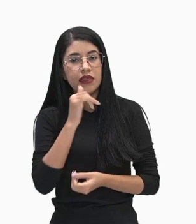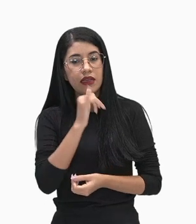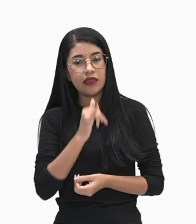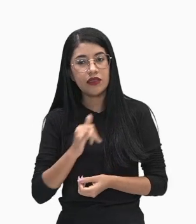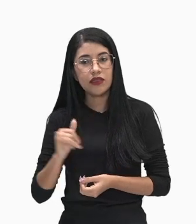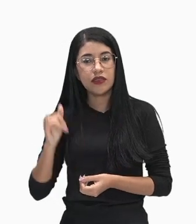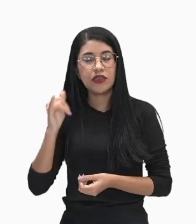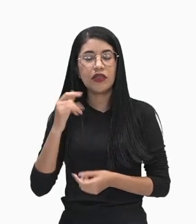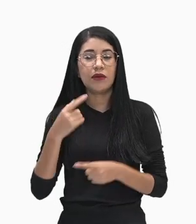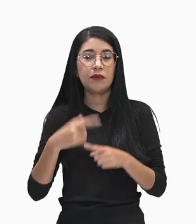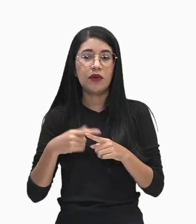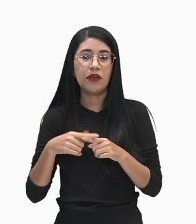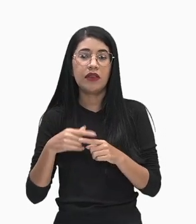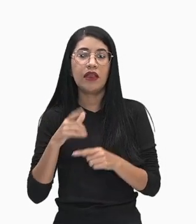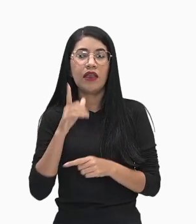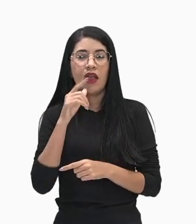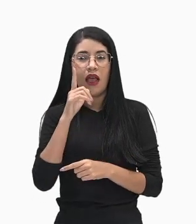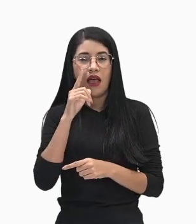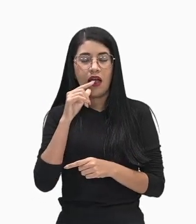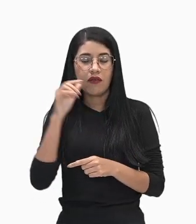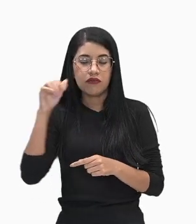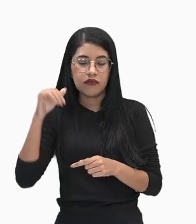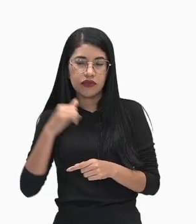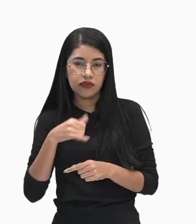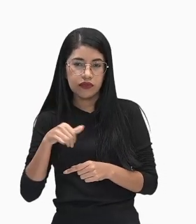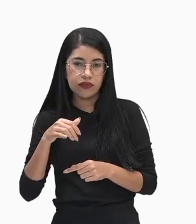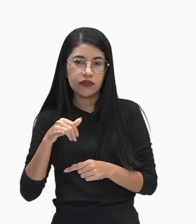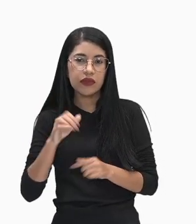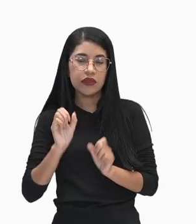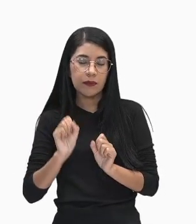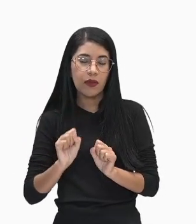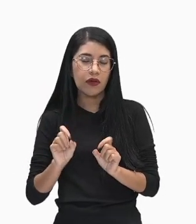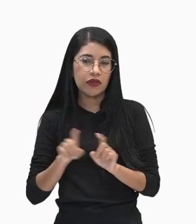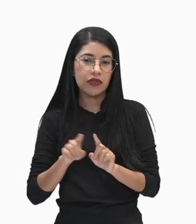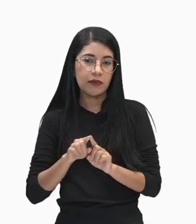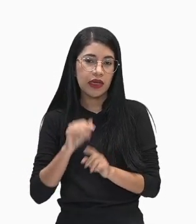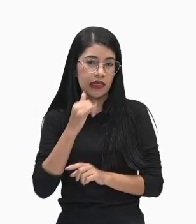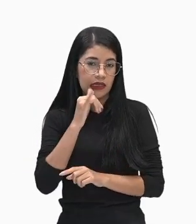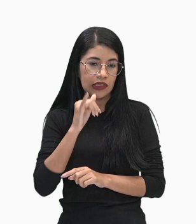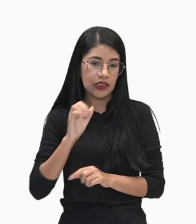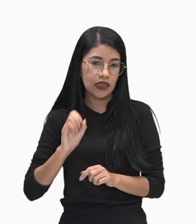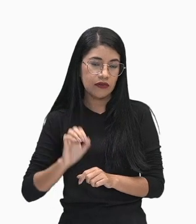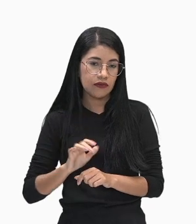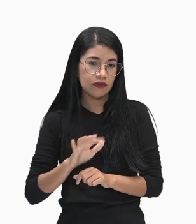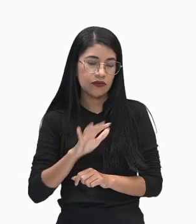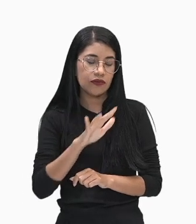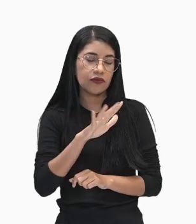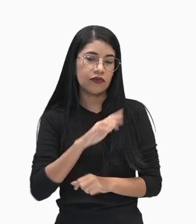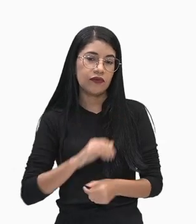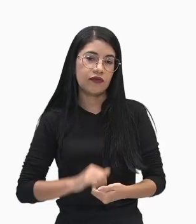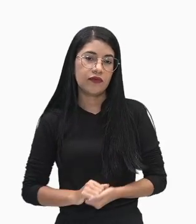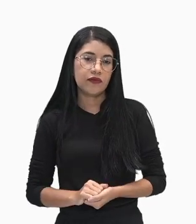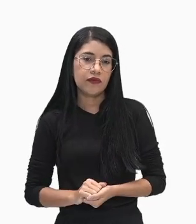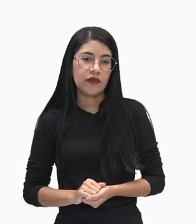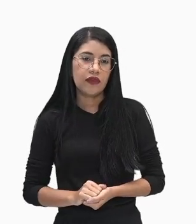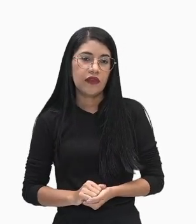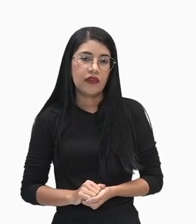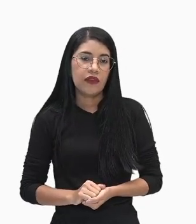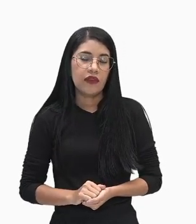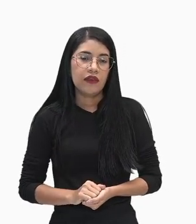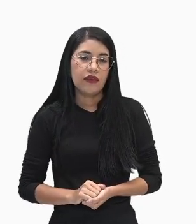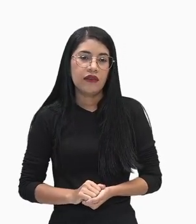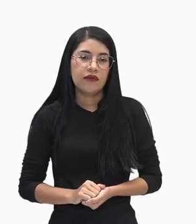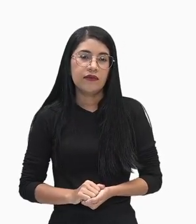porque soluções eletrolíticas também conduzem a eletricidade, tá legal, pessoal?